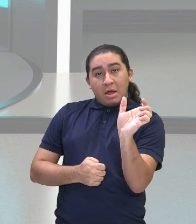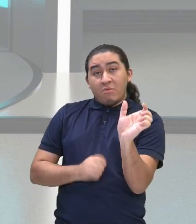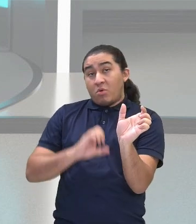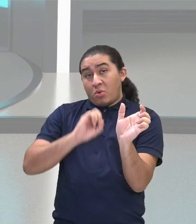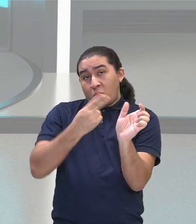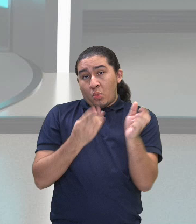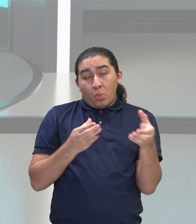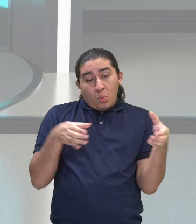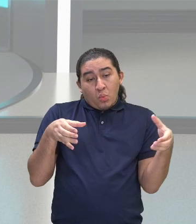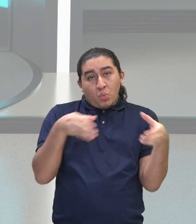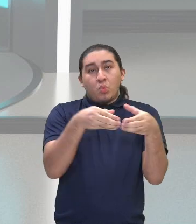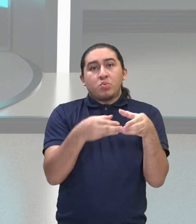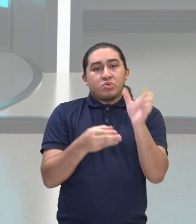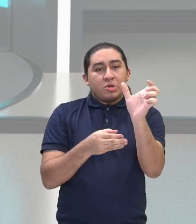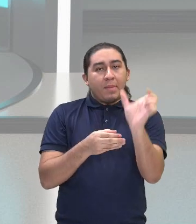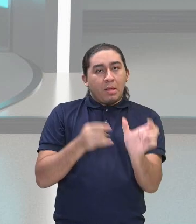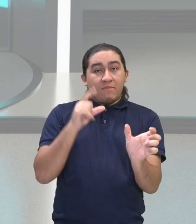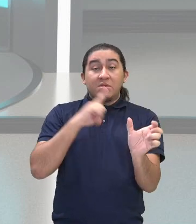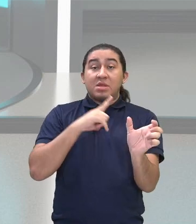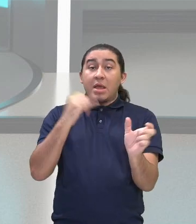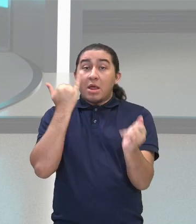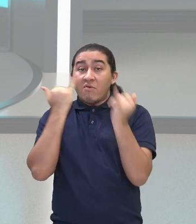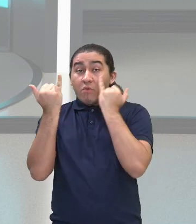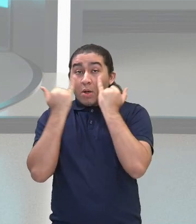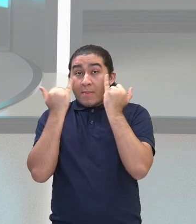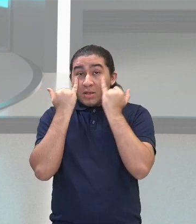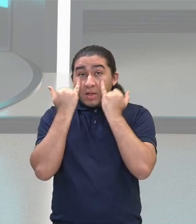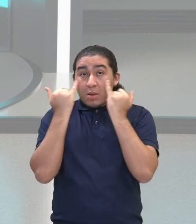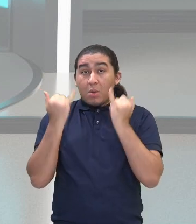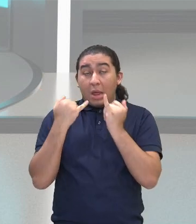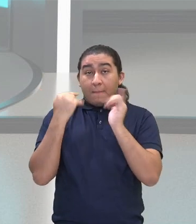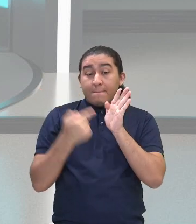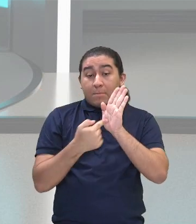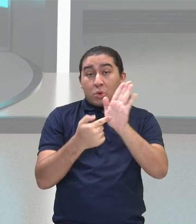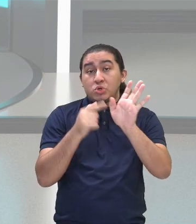trazer informações para nos trazer,